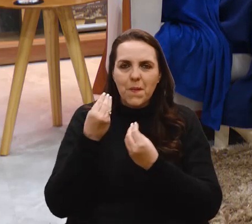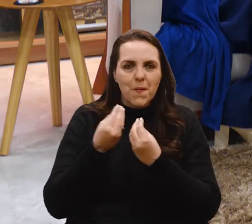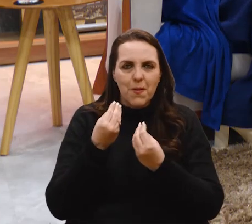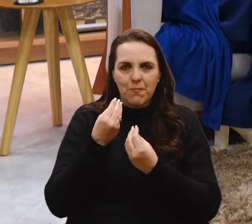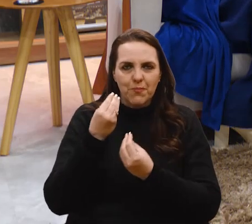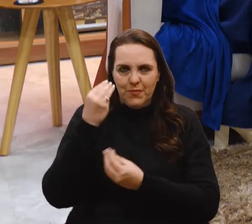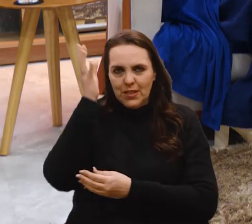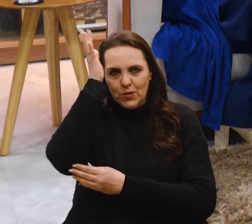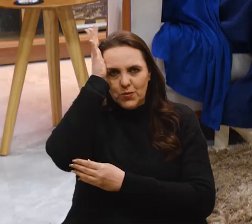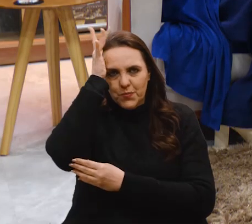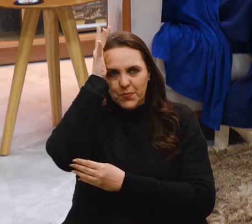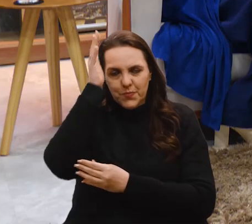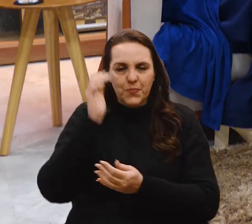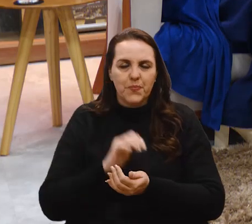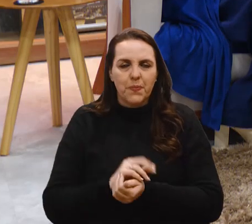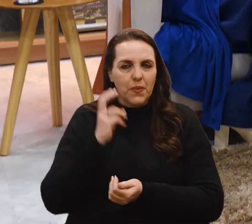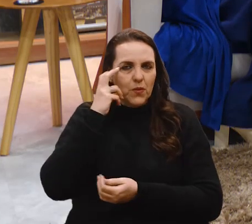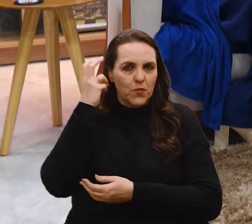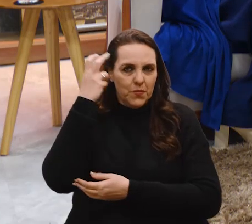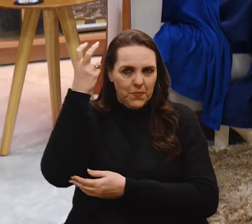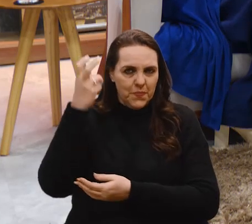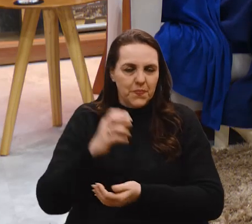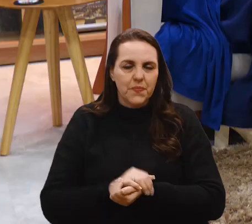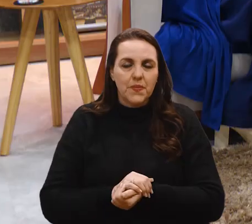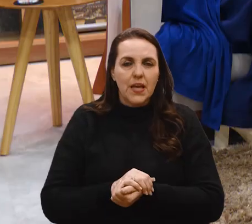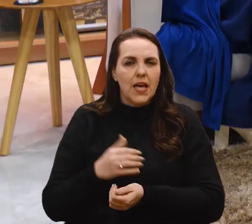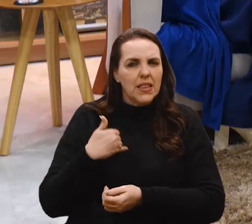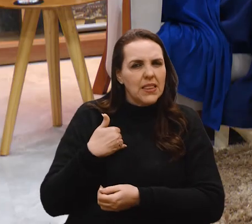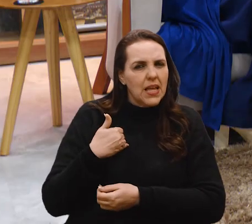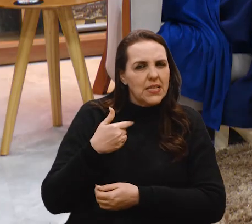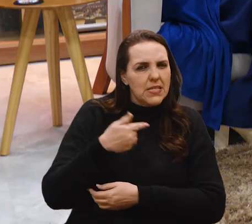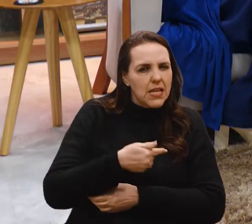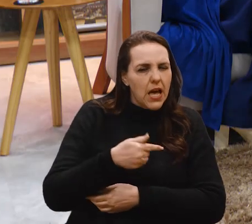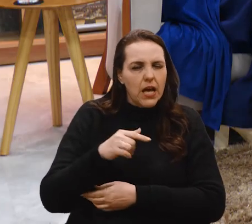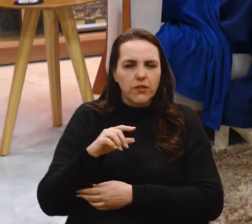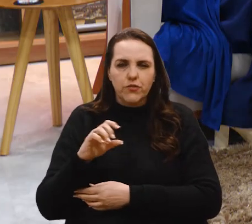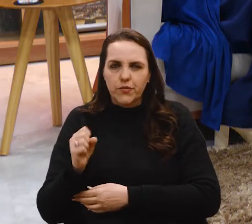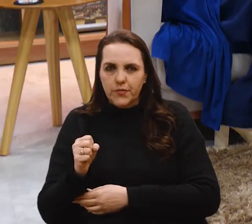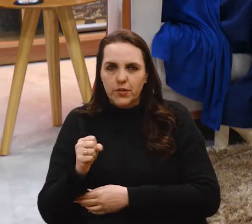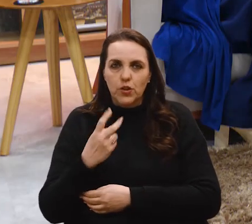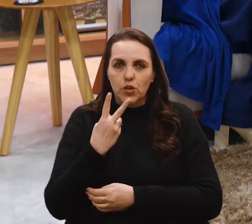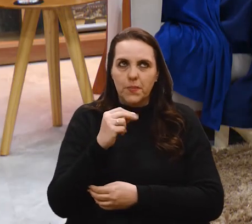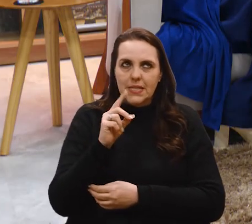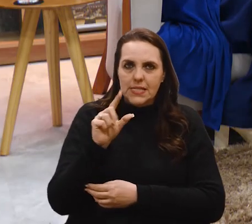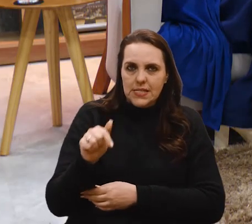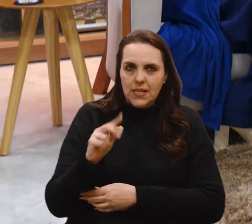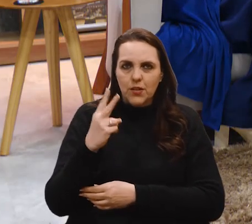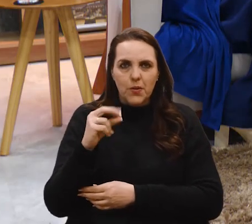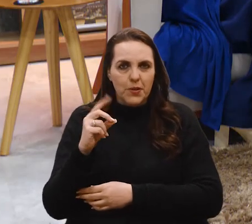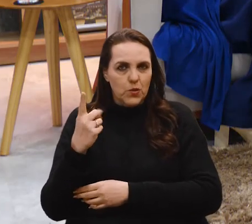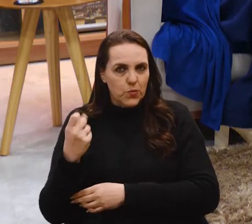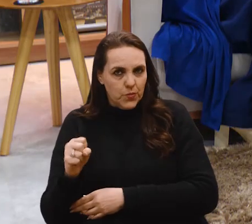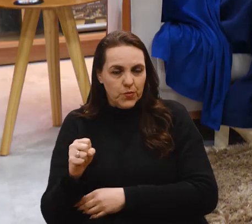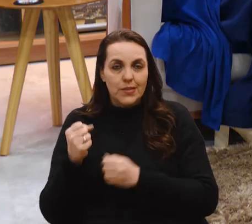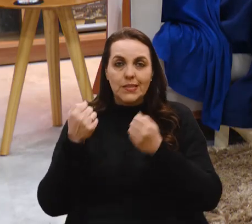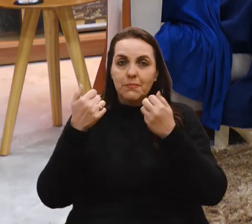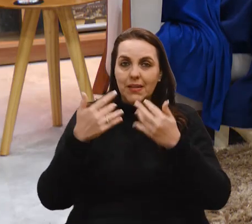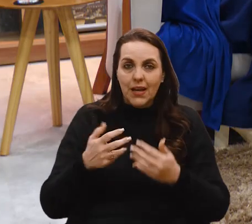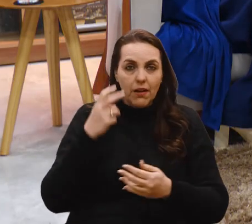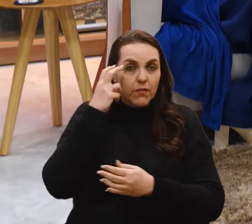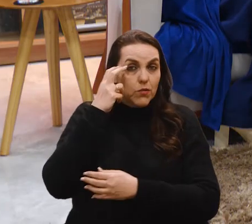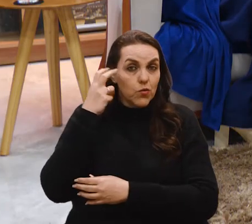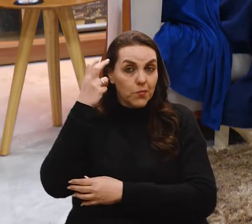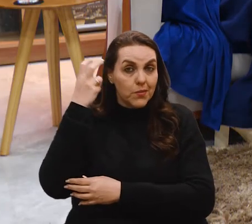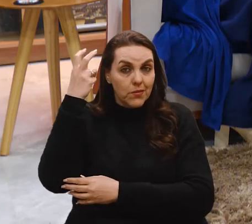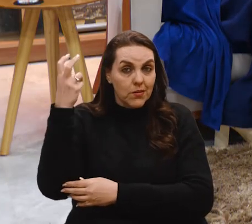Quando eu estava com 7, 8 anos, era 2017, 2018. Então, se falava de superdotação, mas não tanto quando a